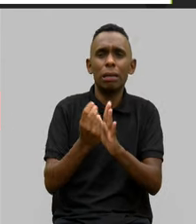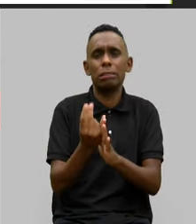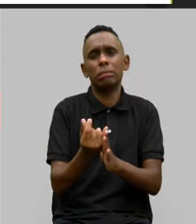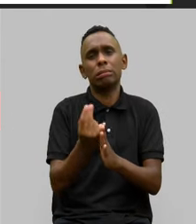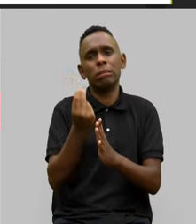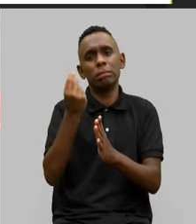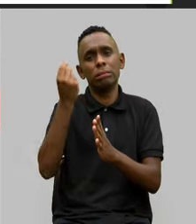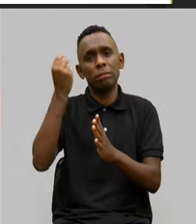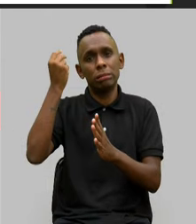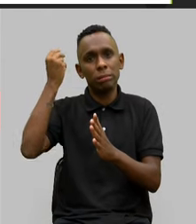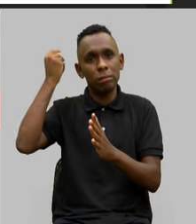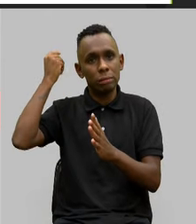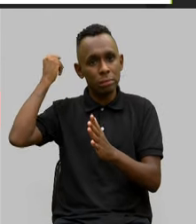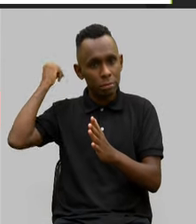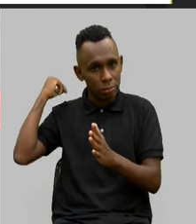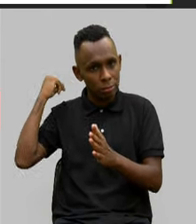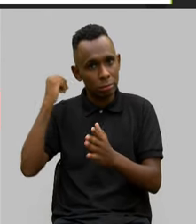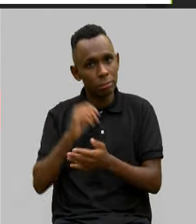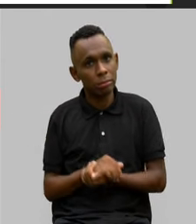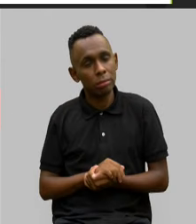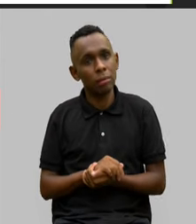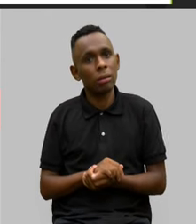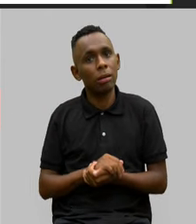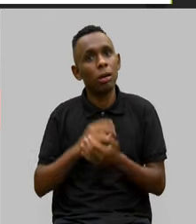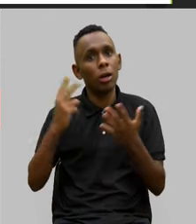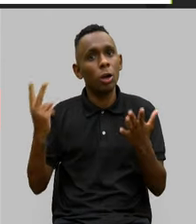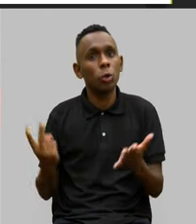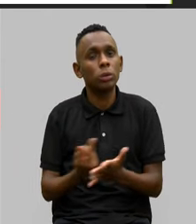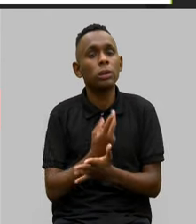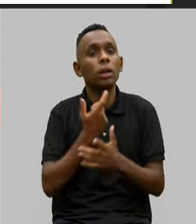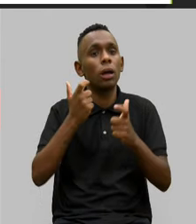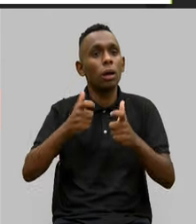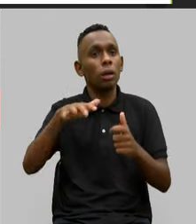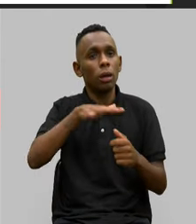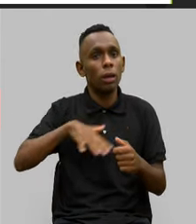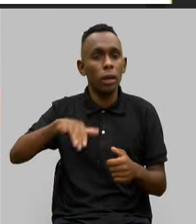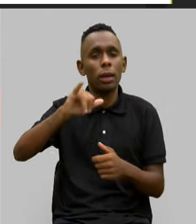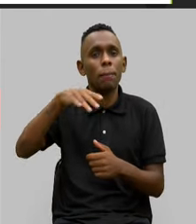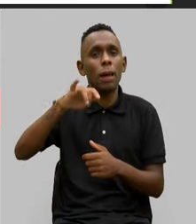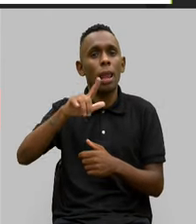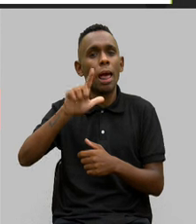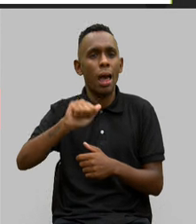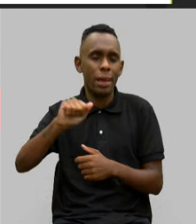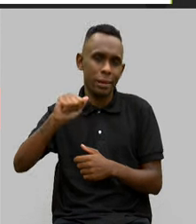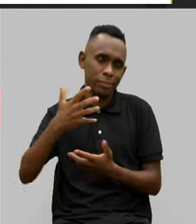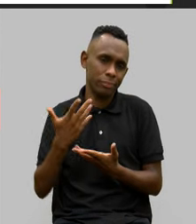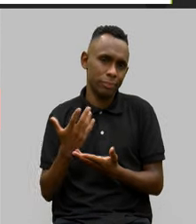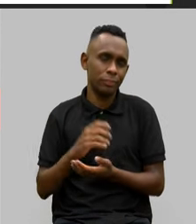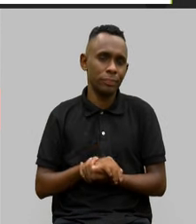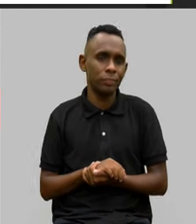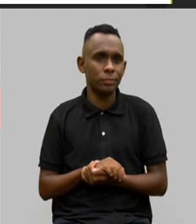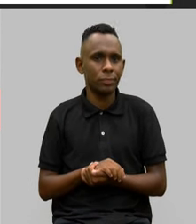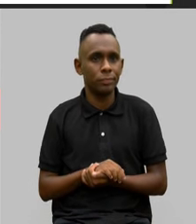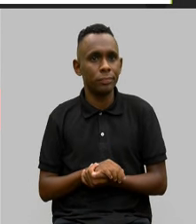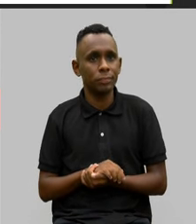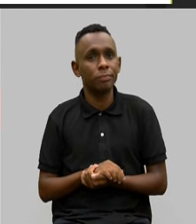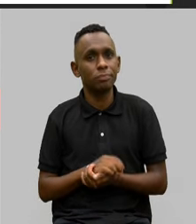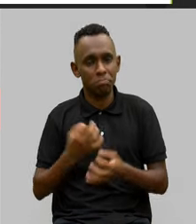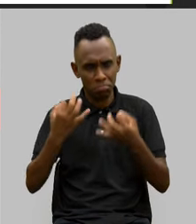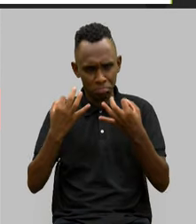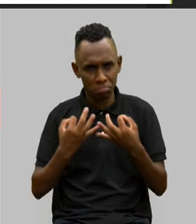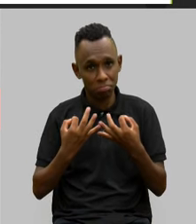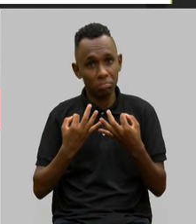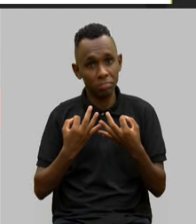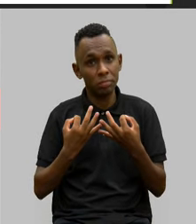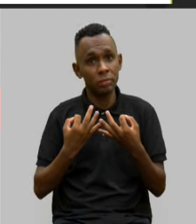antigo mais antigo acontece na região do Himalaia perfeito